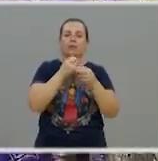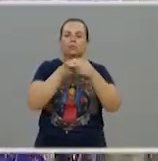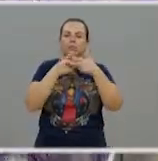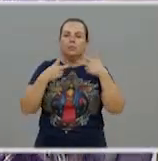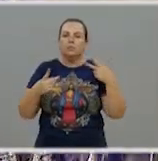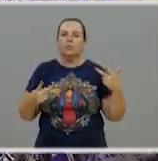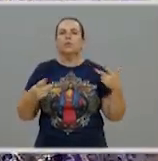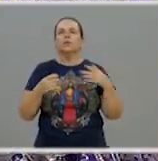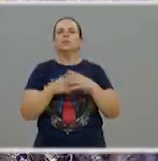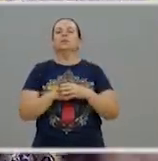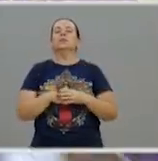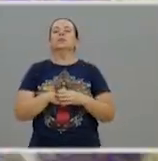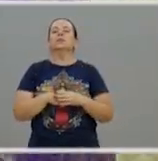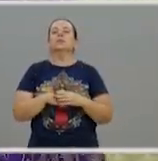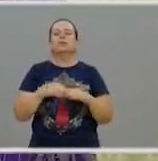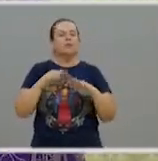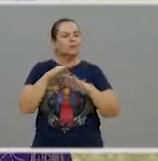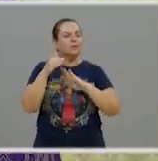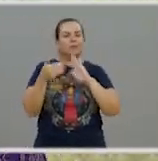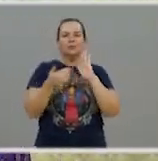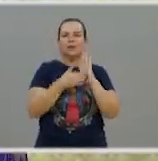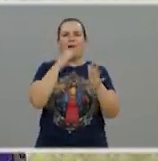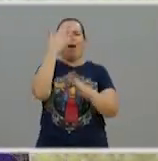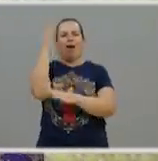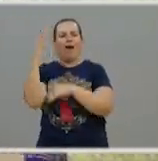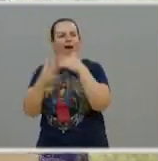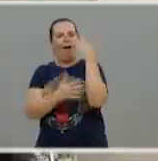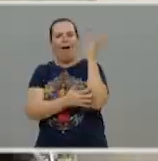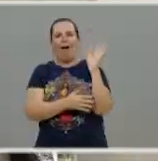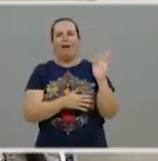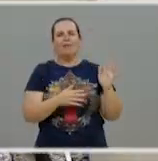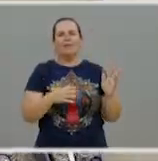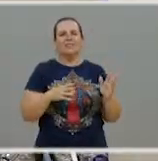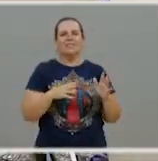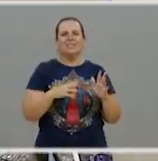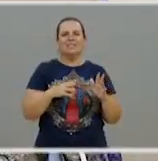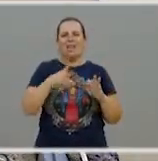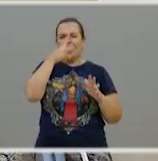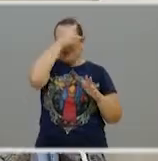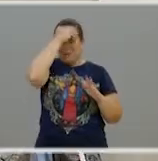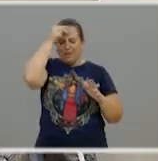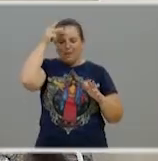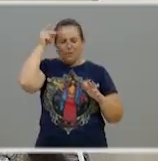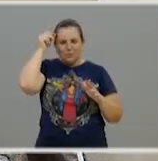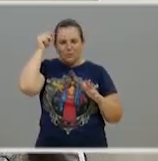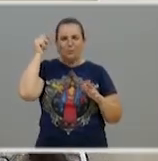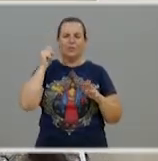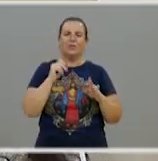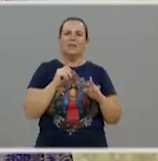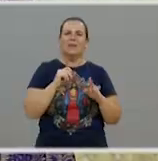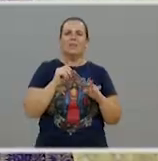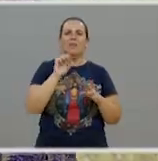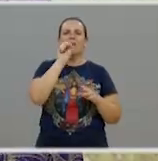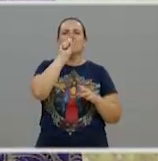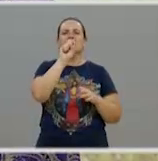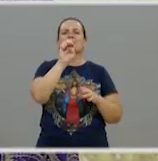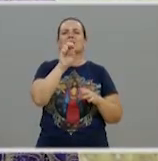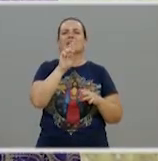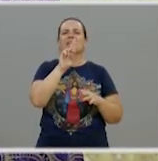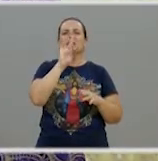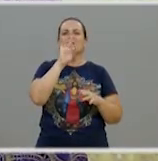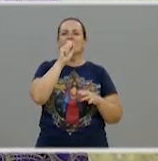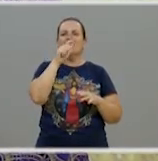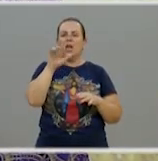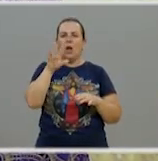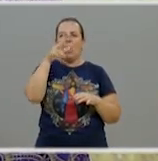da Caatinga, do Pantanal e de tantas outras regiões, do sertão, da Amazônia,